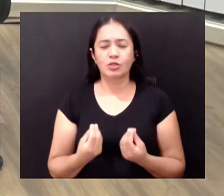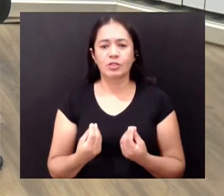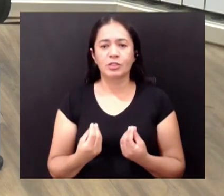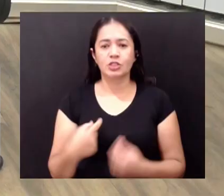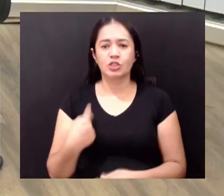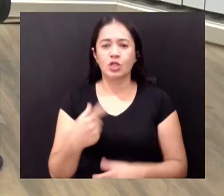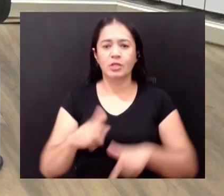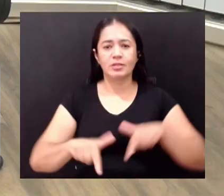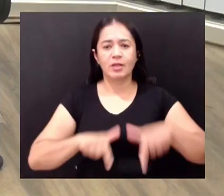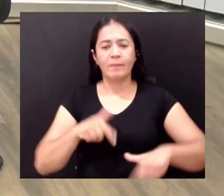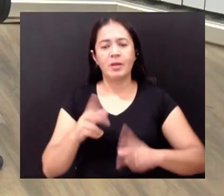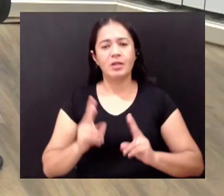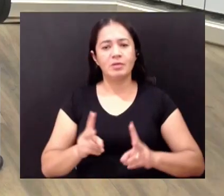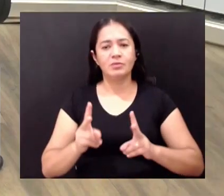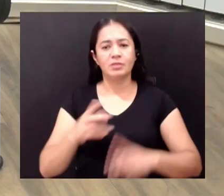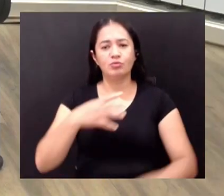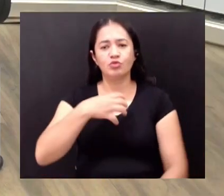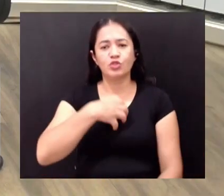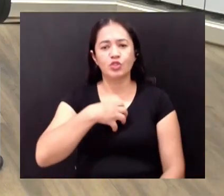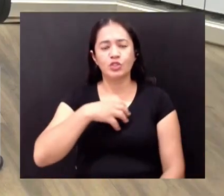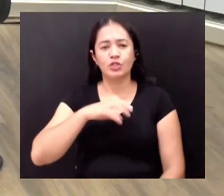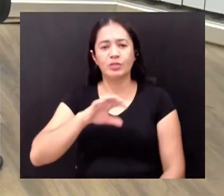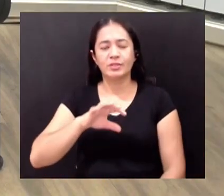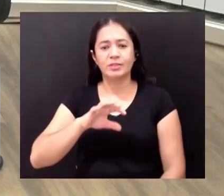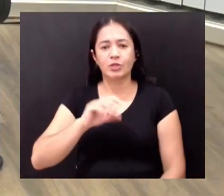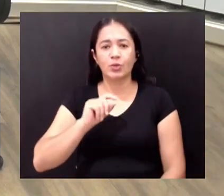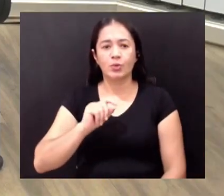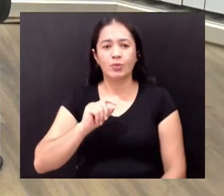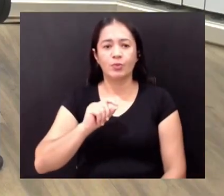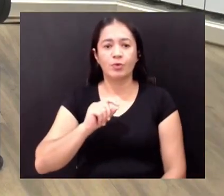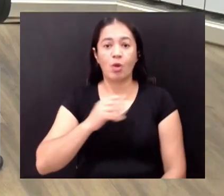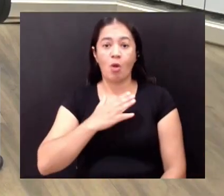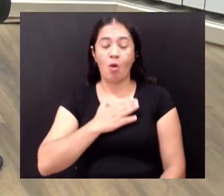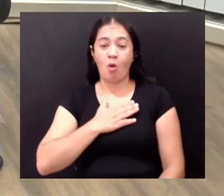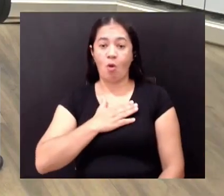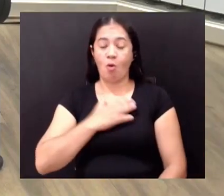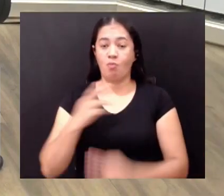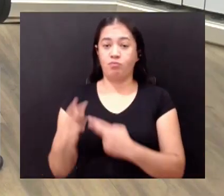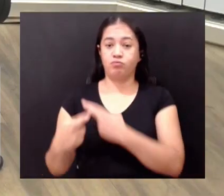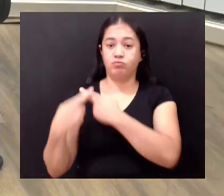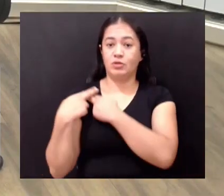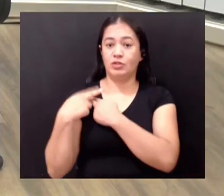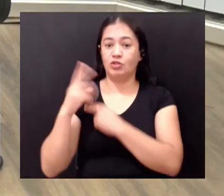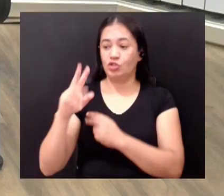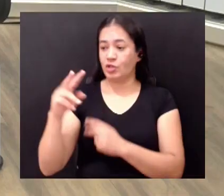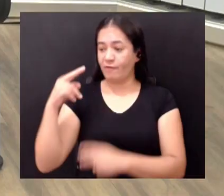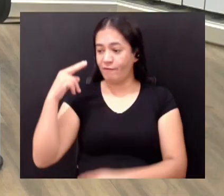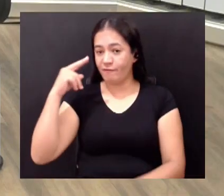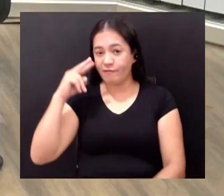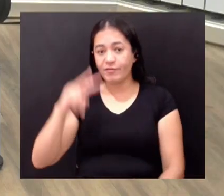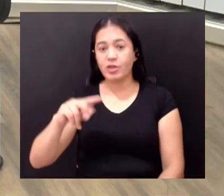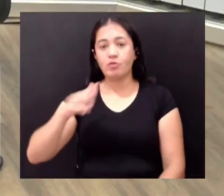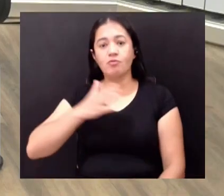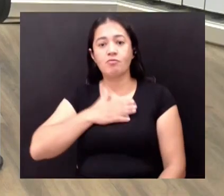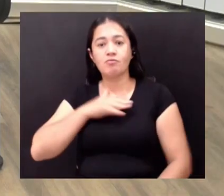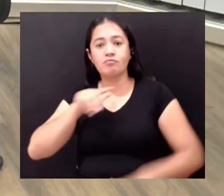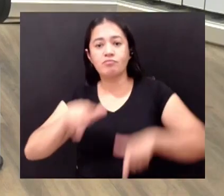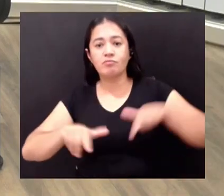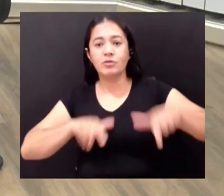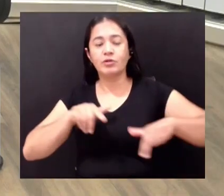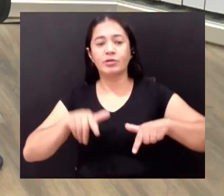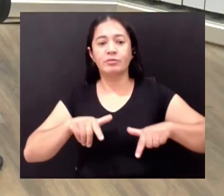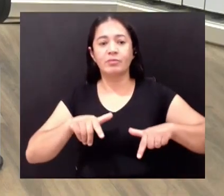dessa forma assim, olha, o meu patrão está vendo o que eu faço, né? Então assim, ele tinha um certo